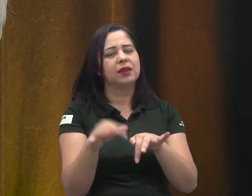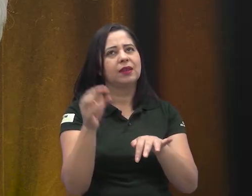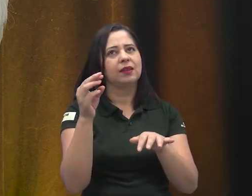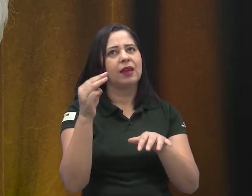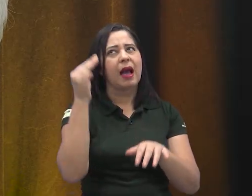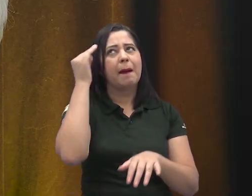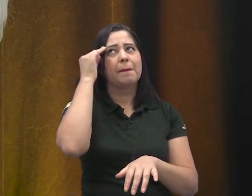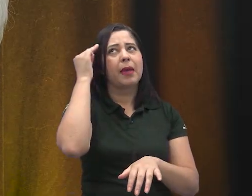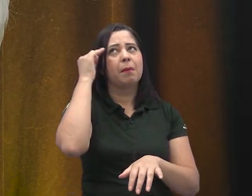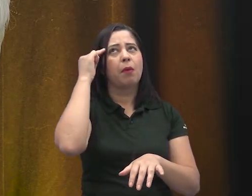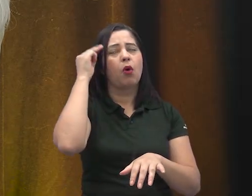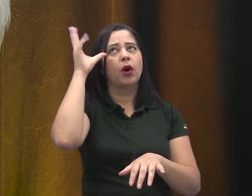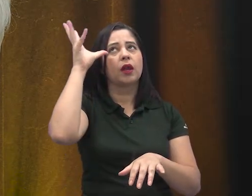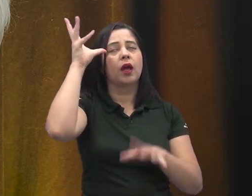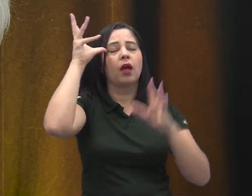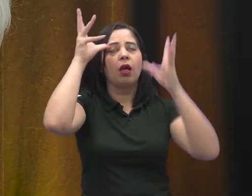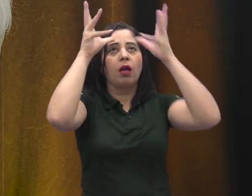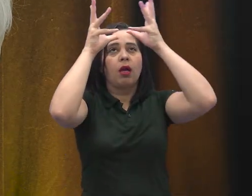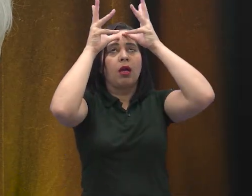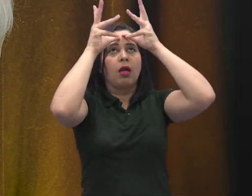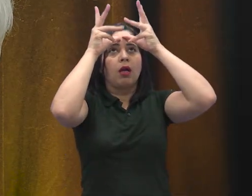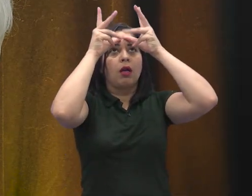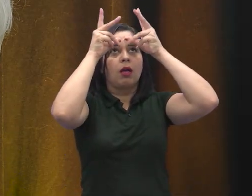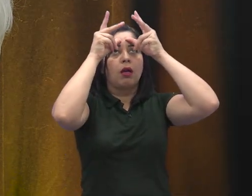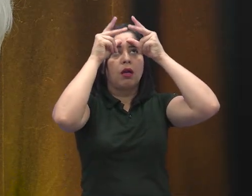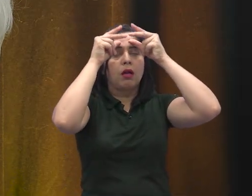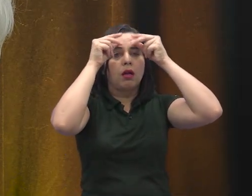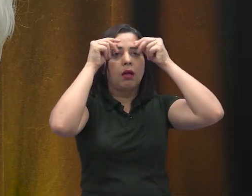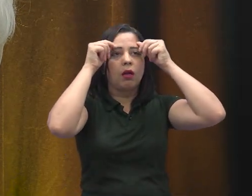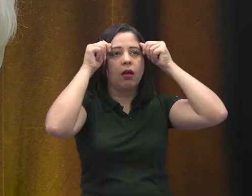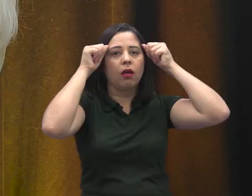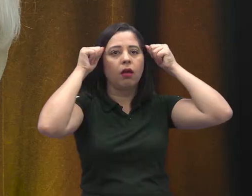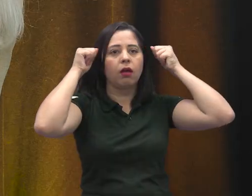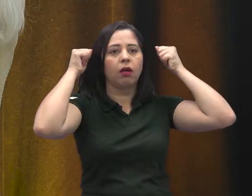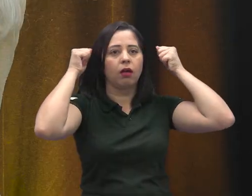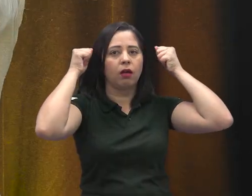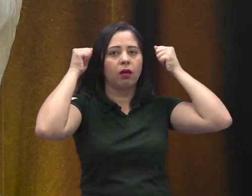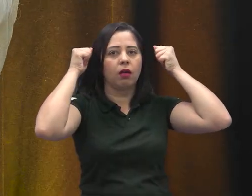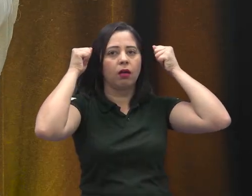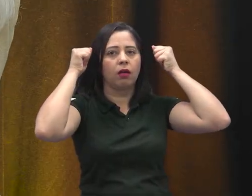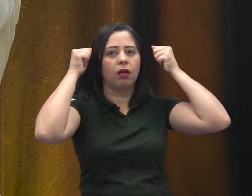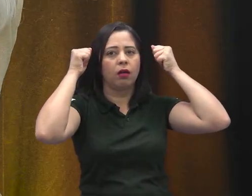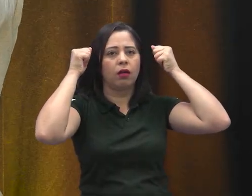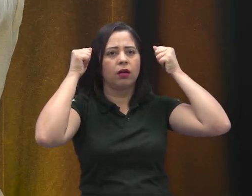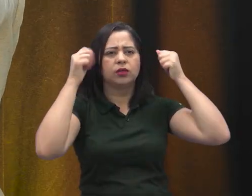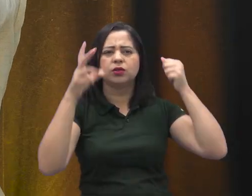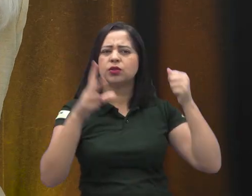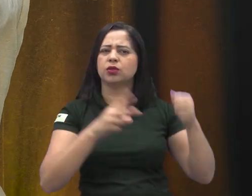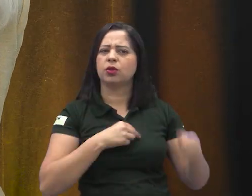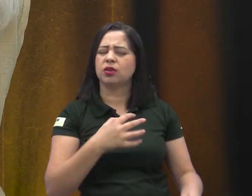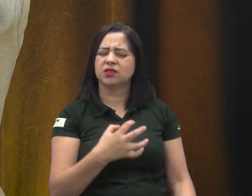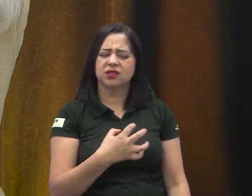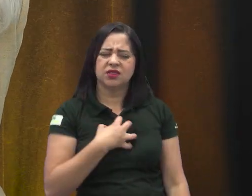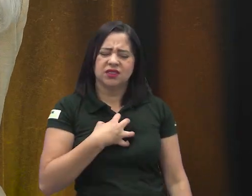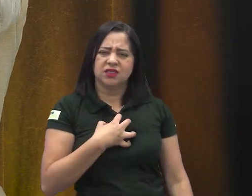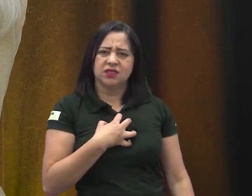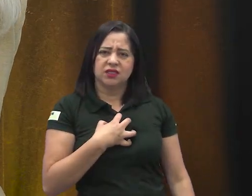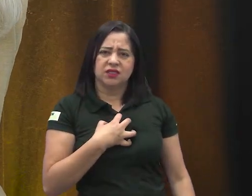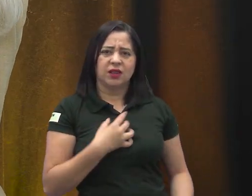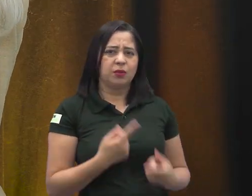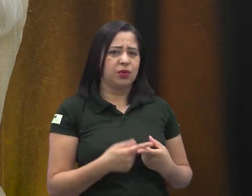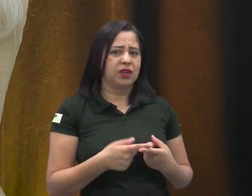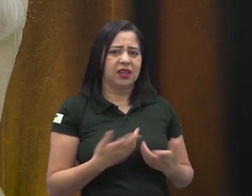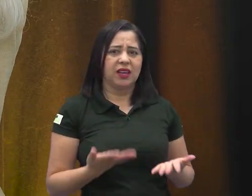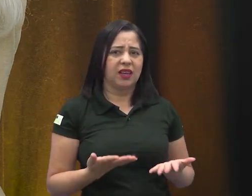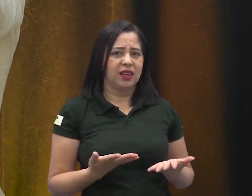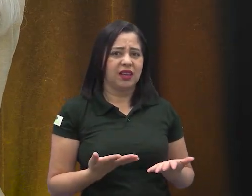memória. Exatamente. Né? Aí, então, dói muito saber que uma pessoa passa por isso. Né? Porque,